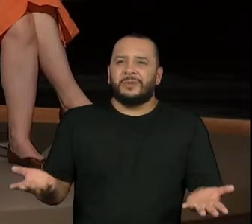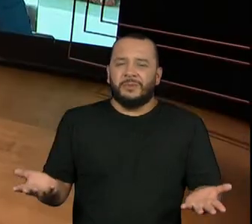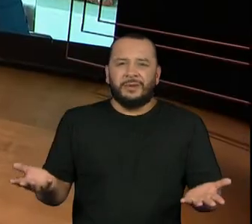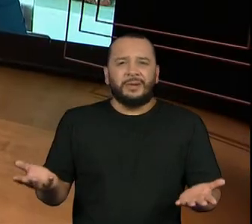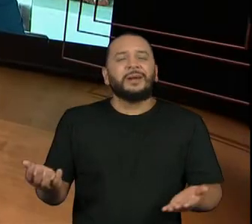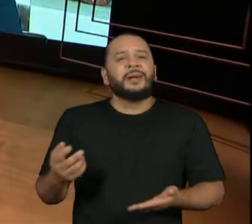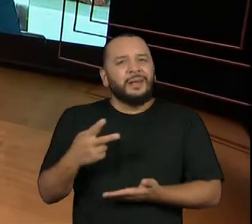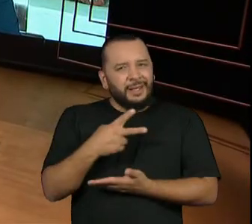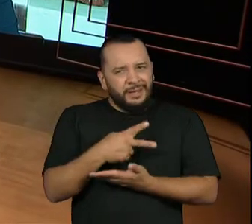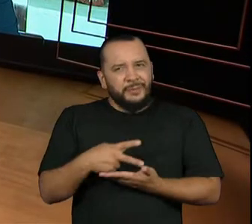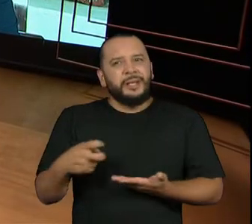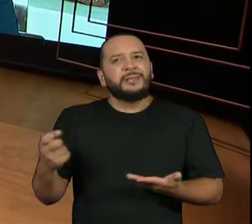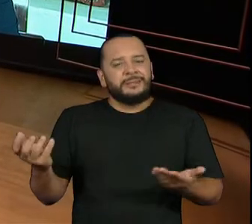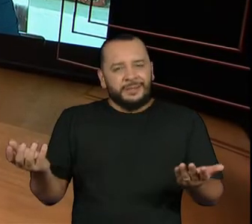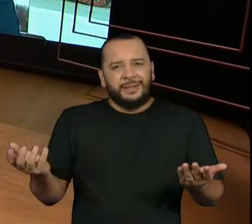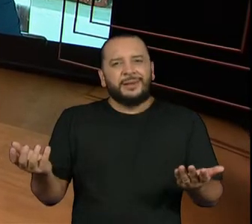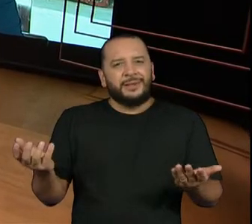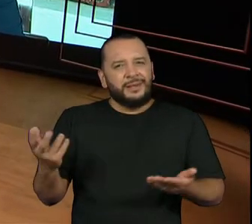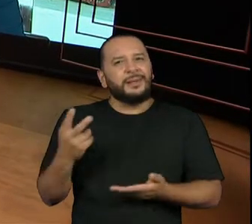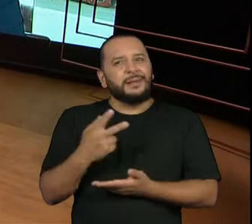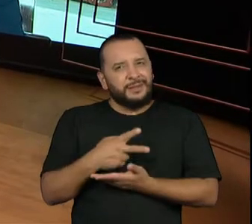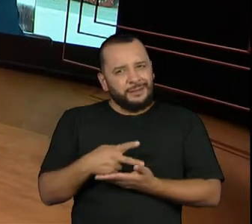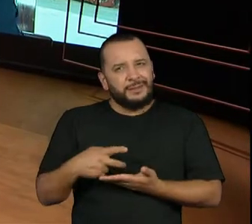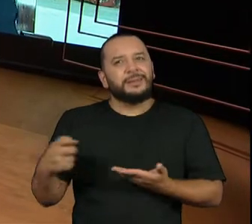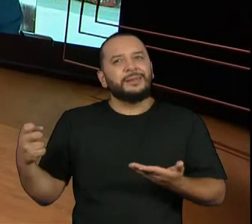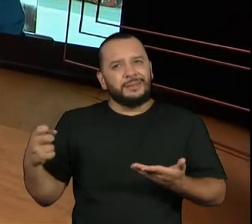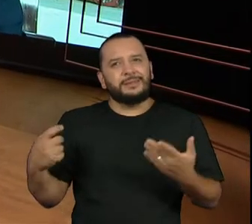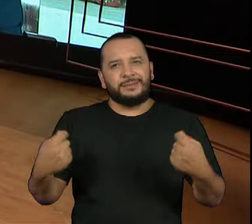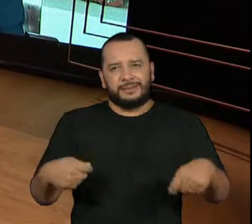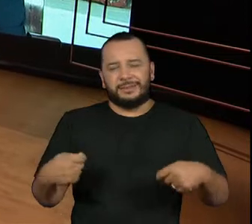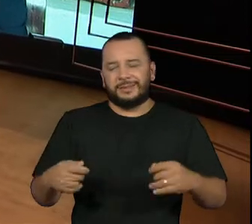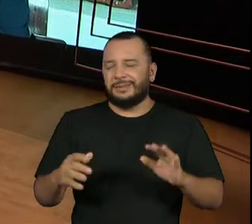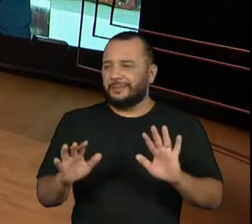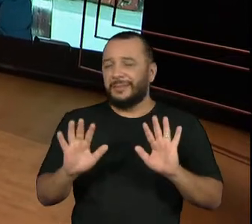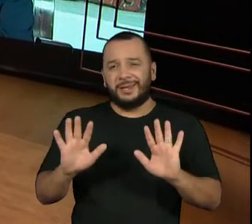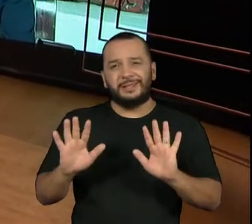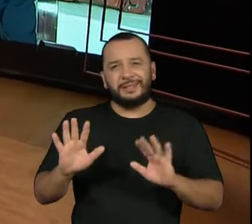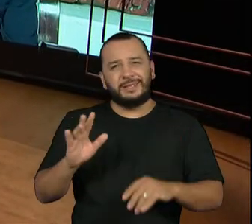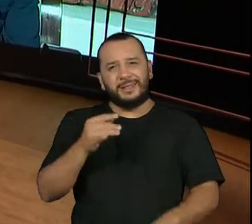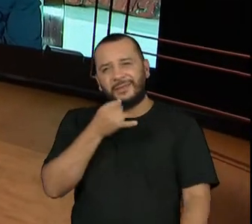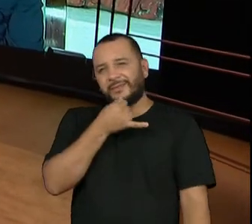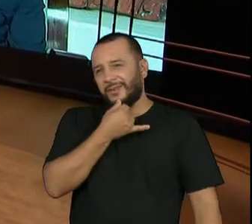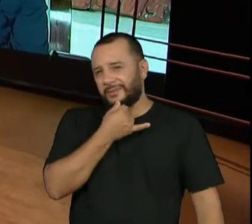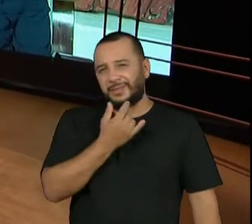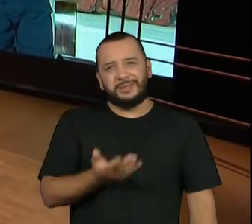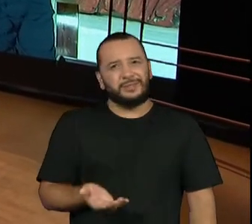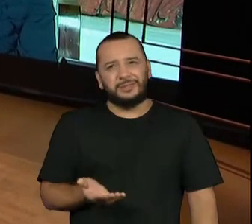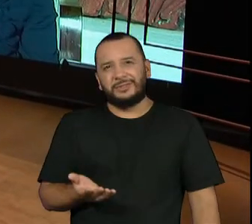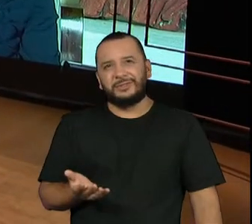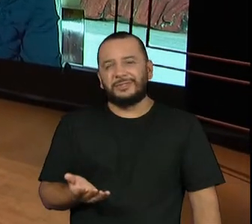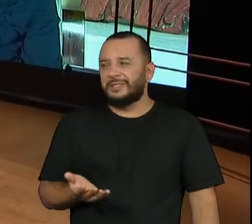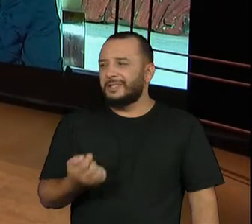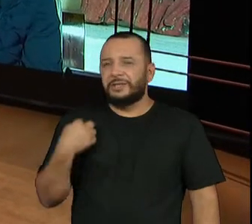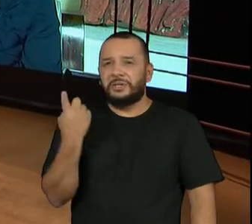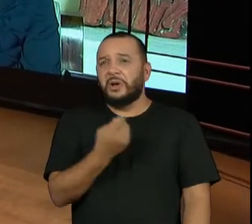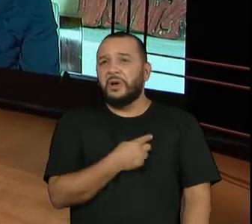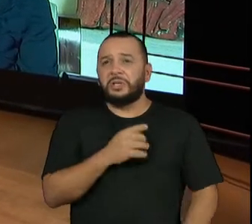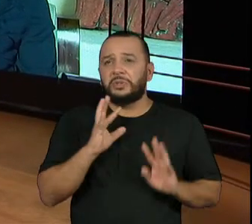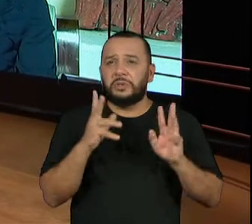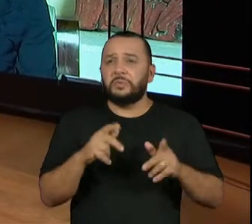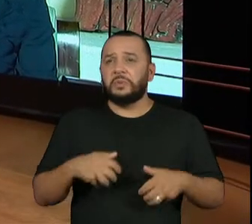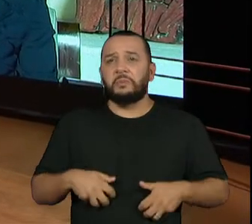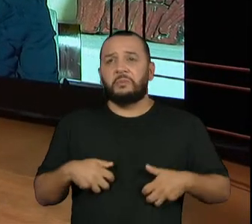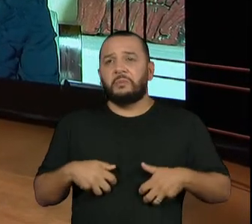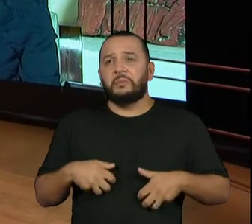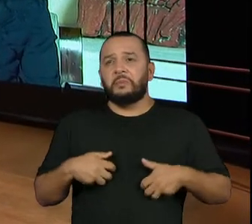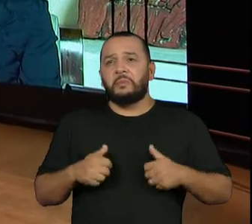impeachment. Agora, eu tenho a impressão que, infelizmente, nós parecemos meio castrados. Como é que